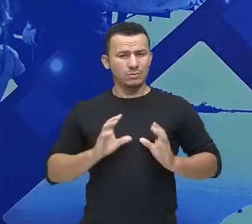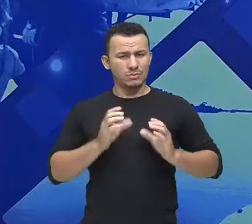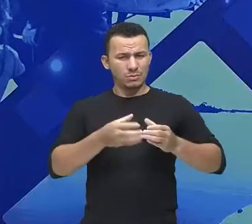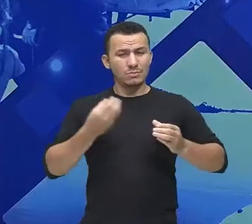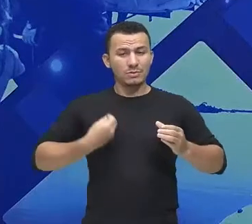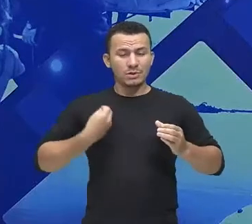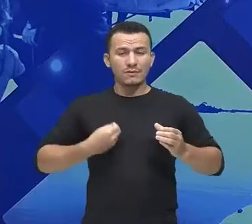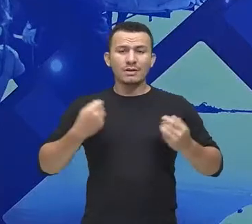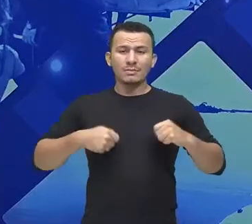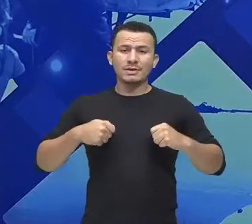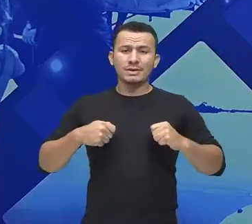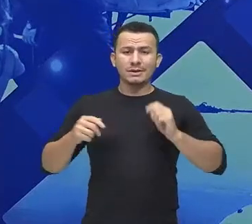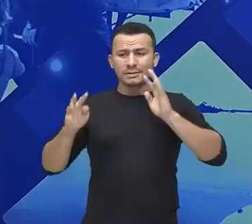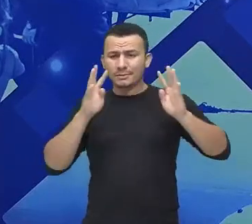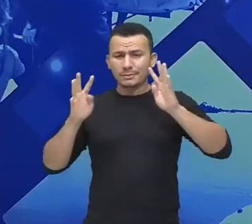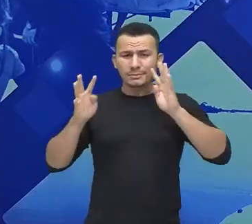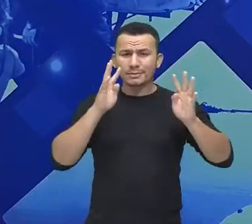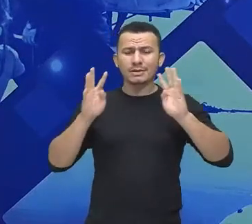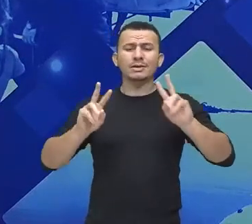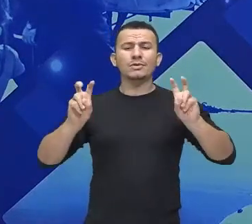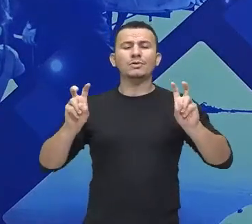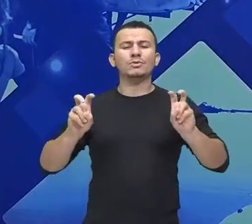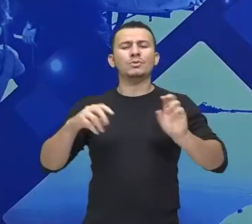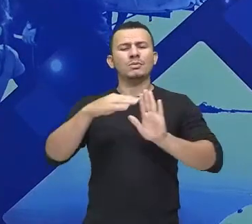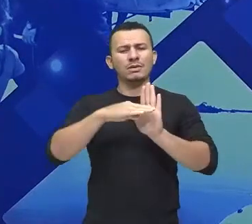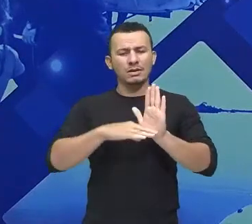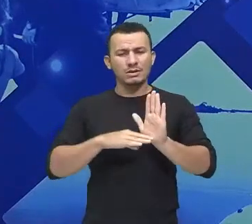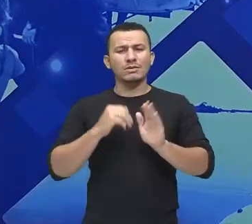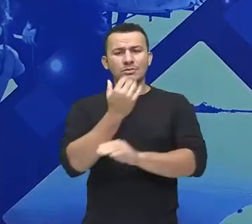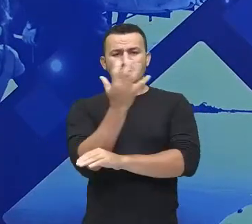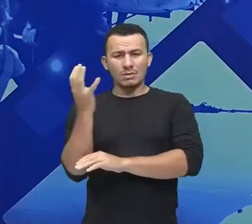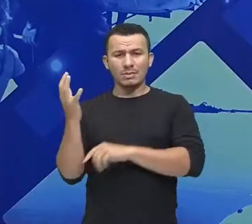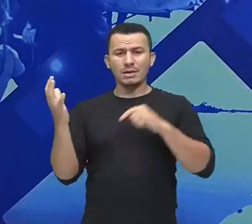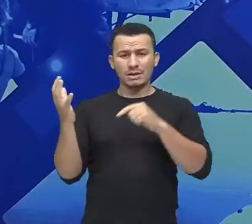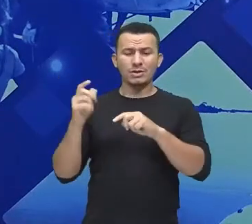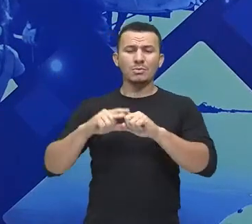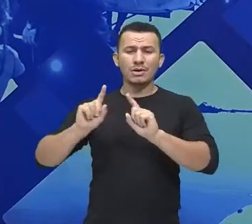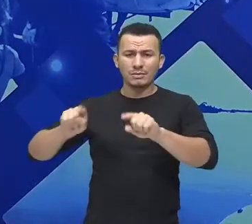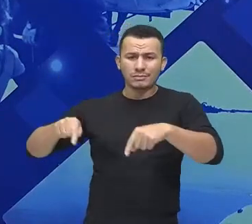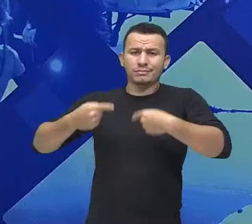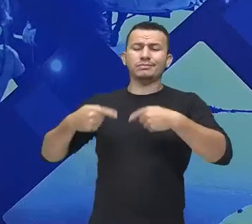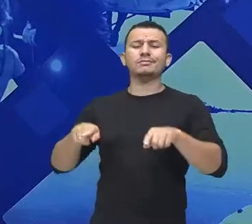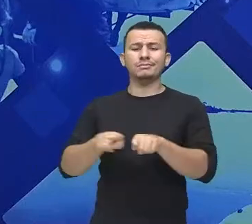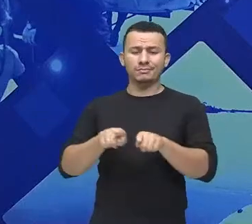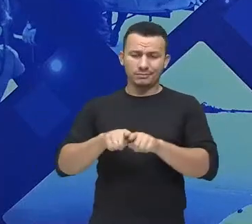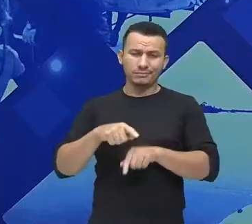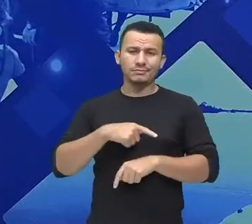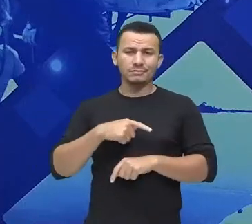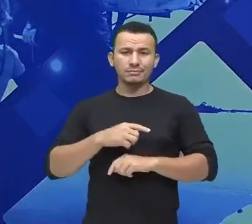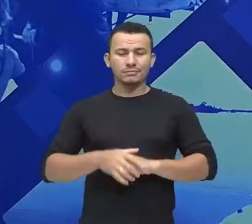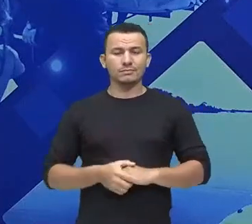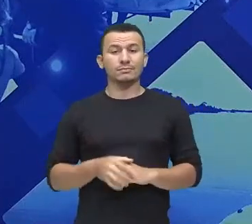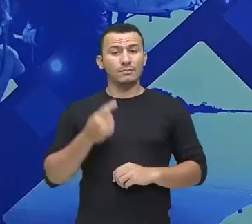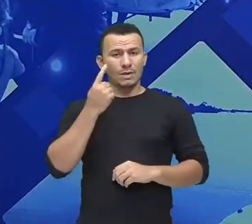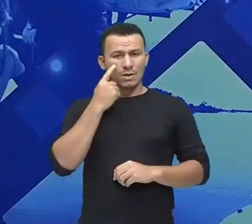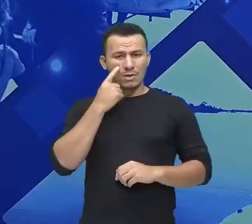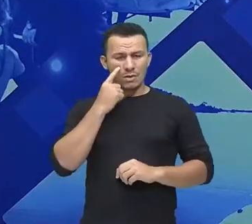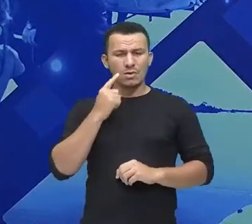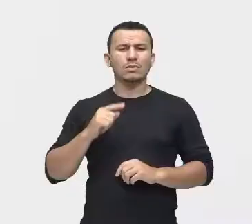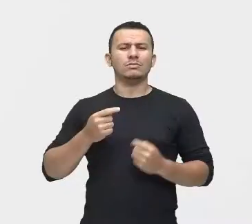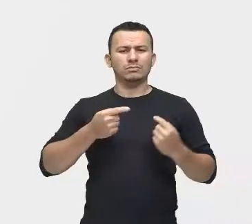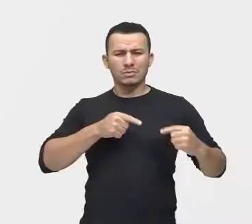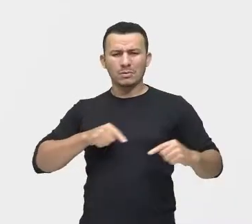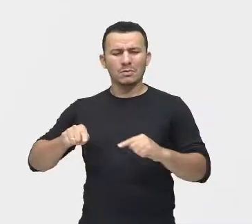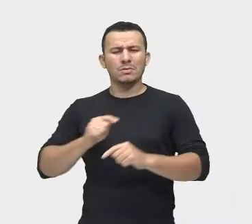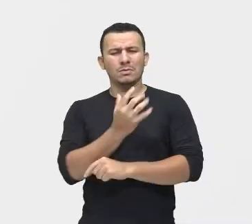que ficar sempre atentos às questões ambientais, porque influenciam diretamente a nossa vida. Olha só os impactos